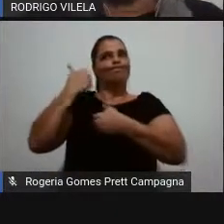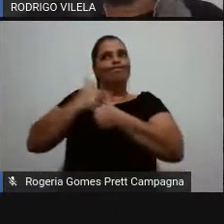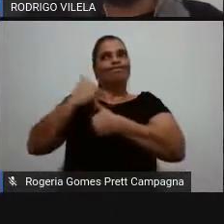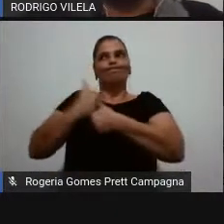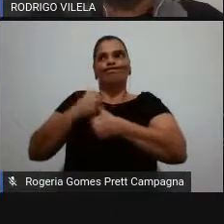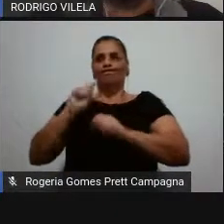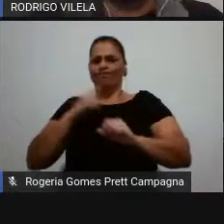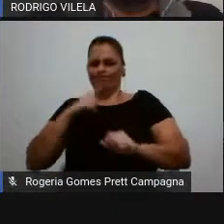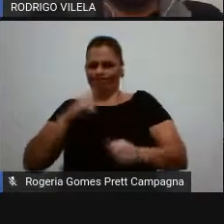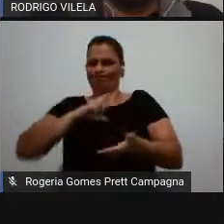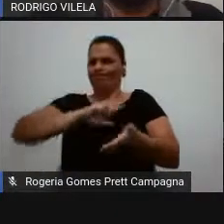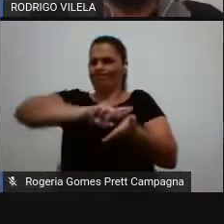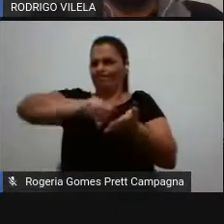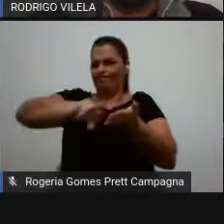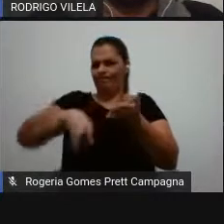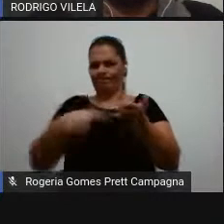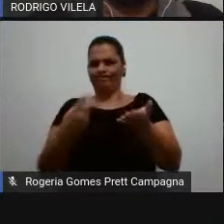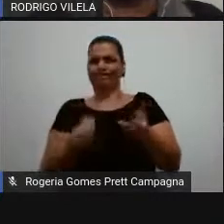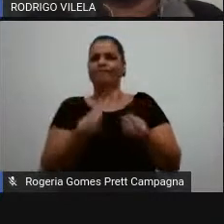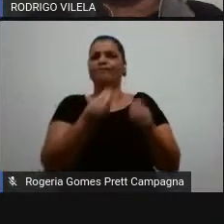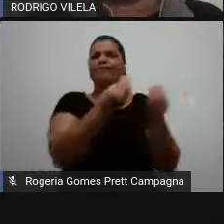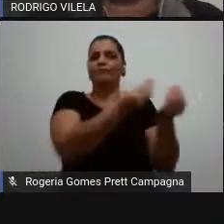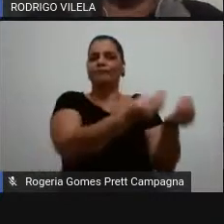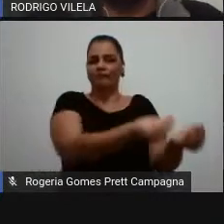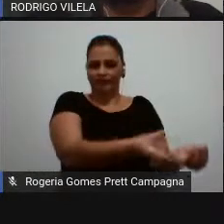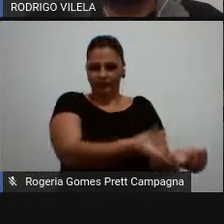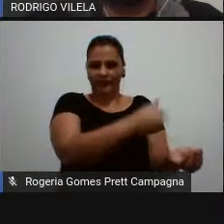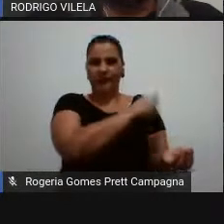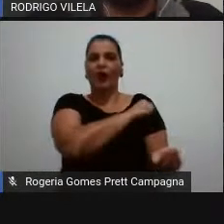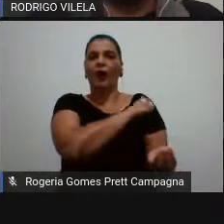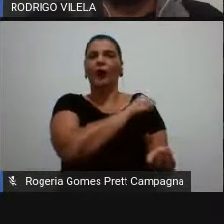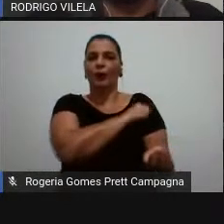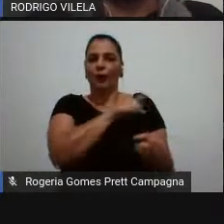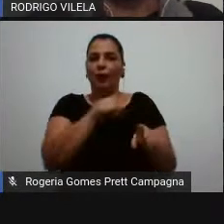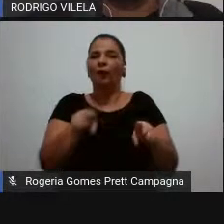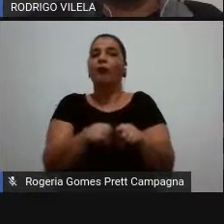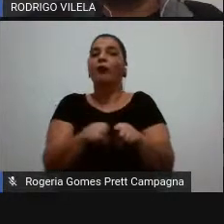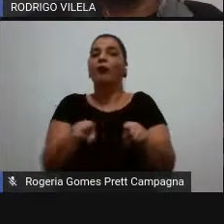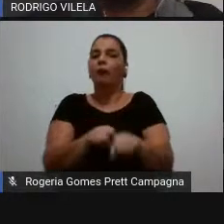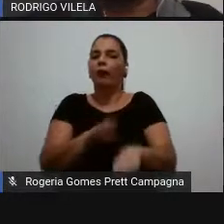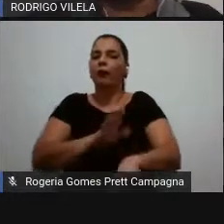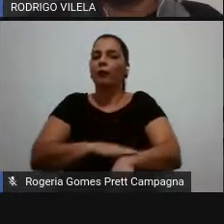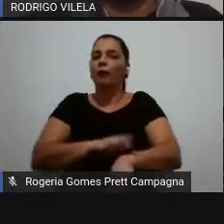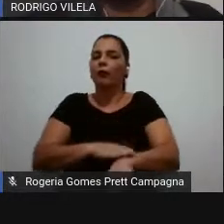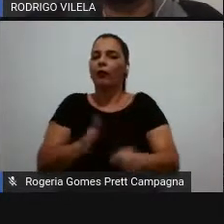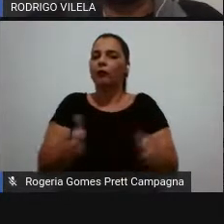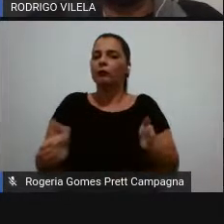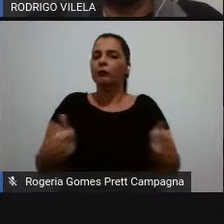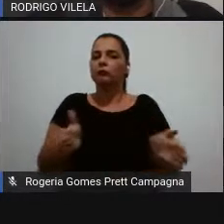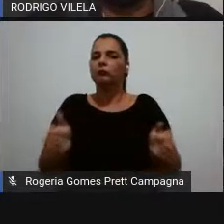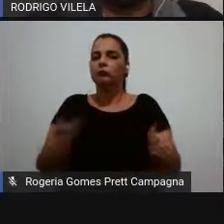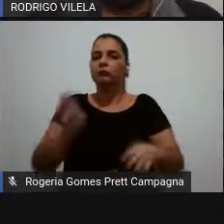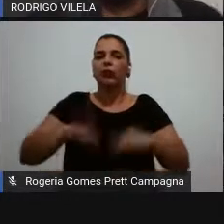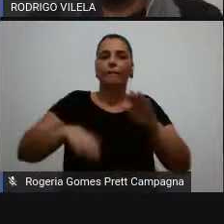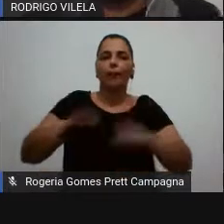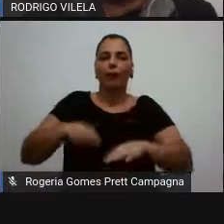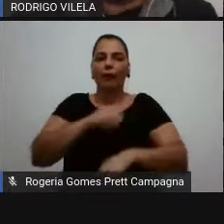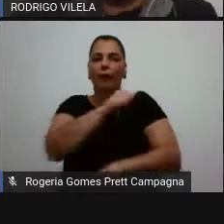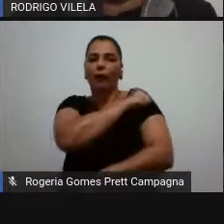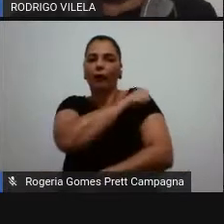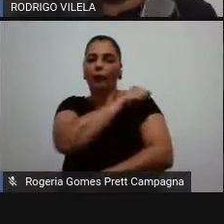tem diversas formas a gente fazer essa entrega e diversos prazos, de acordo com a necessidade de cada estudante.